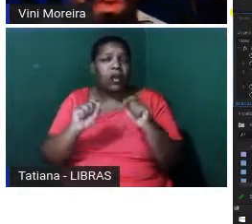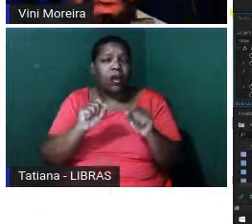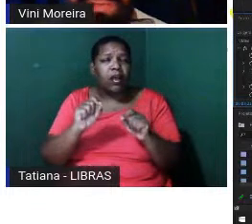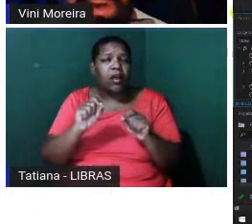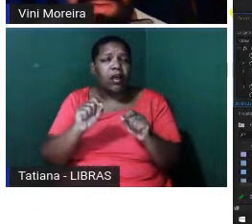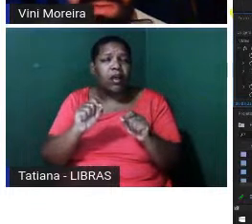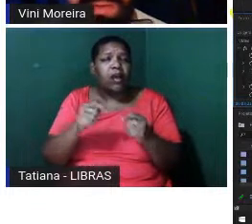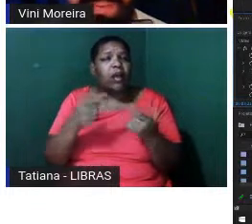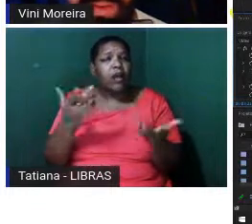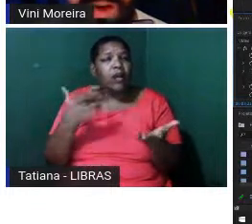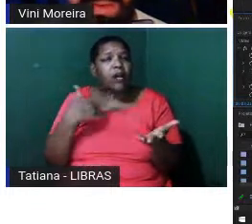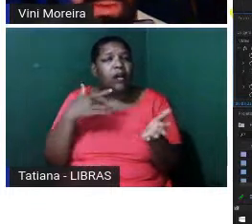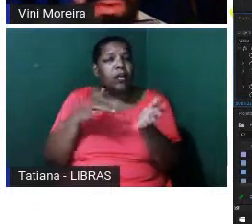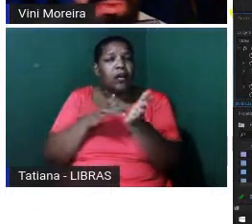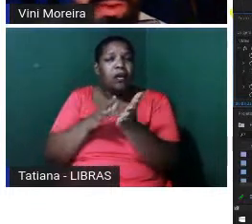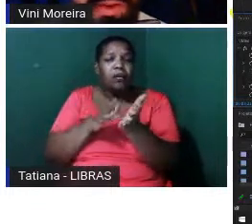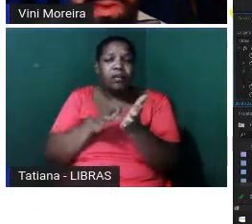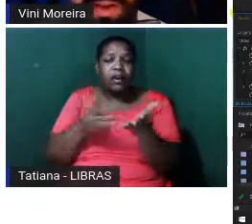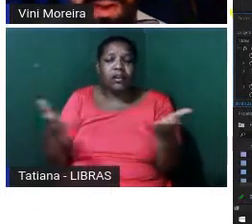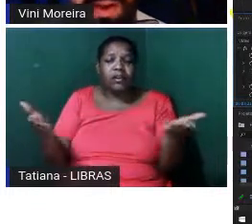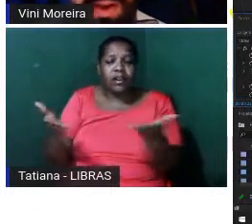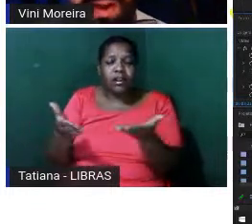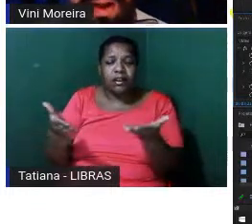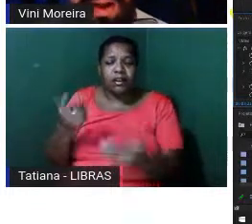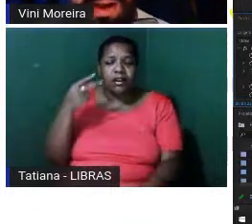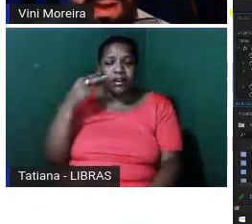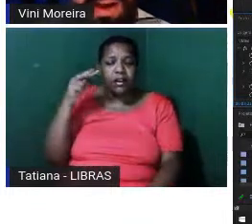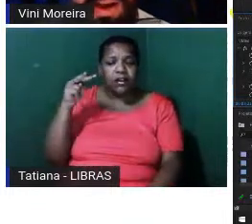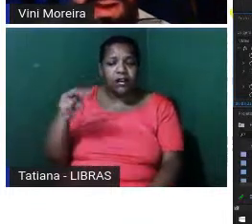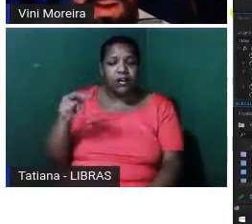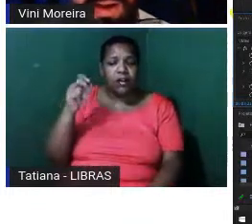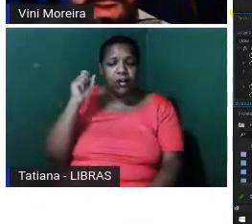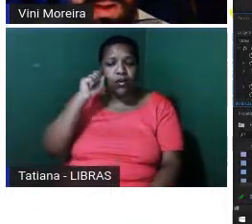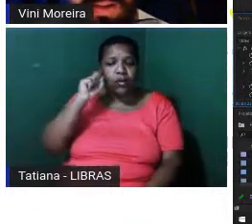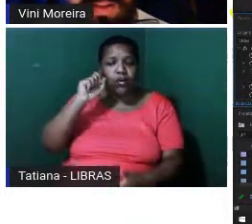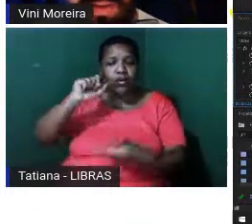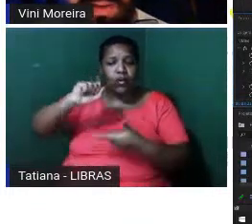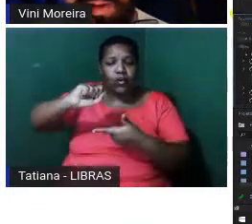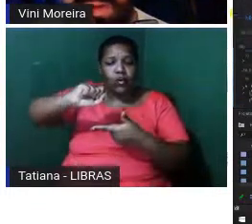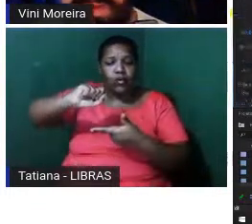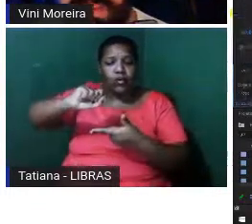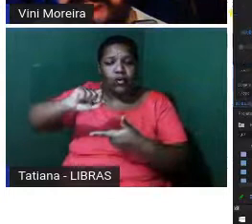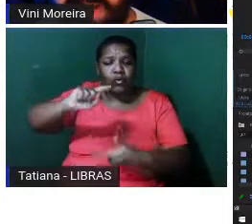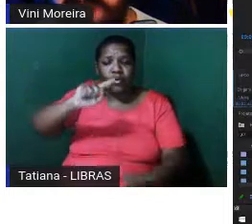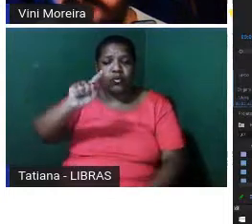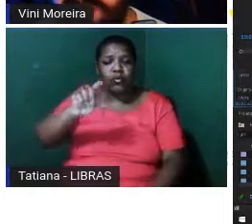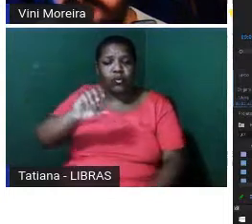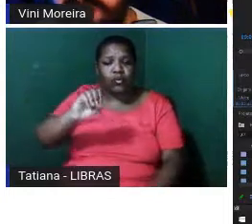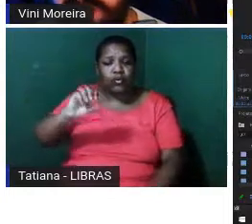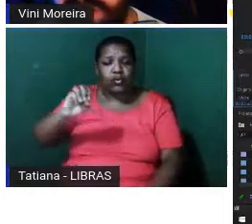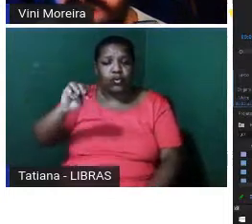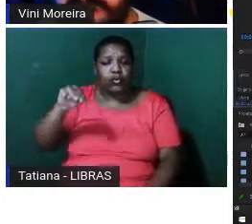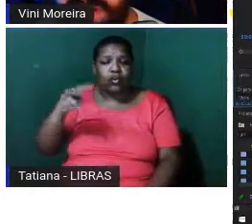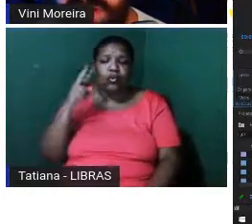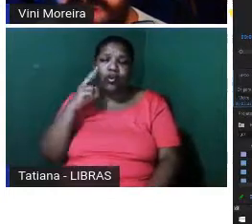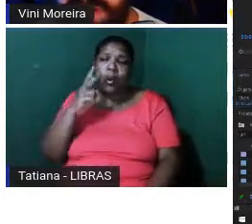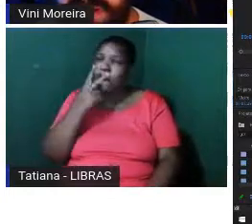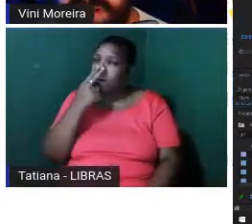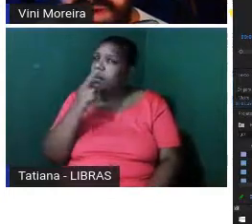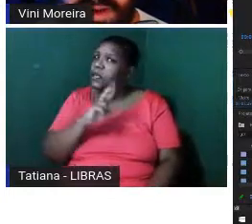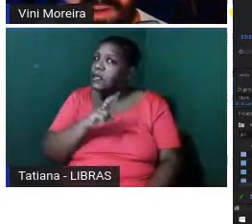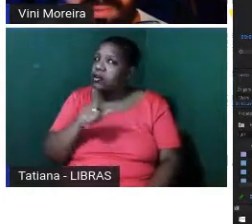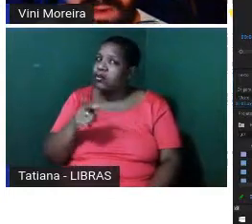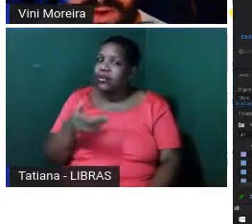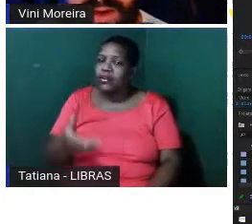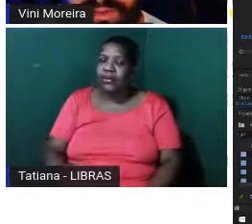fingir que existe outro pano eu vou dar um nesse aqui é só para aparecer diferente